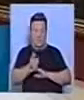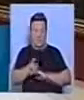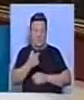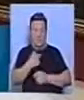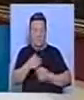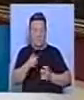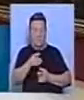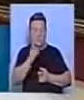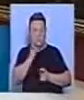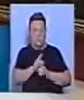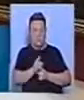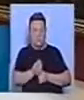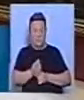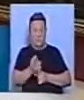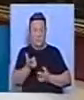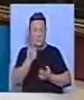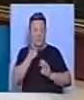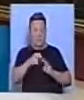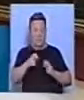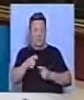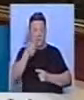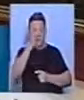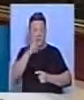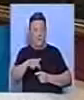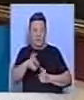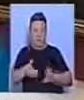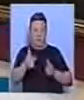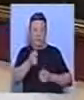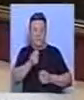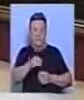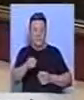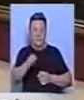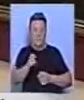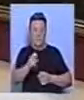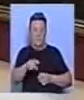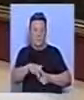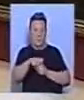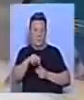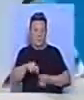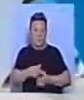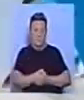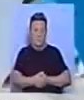vamos continuar então vou desvendar a história deste turno é um talento aqui no trabalho passa